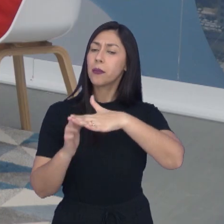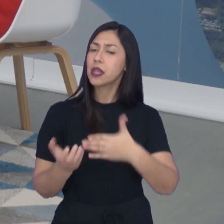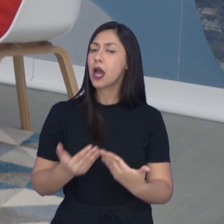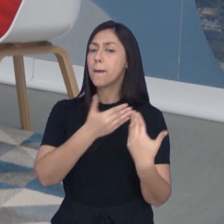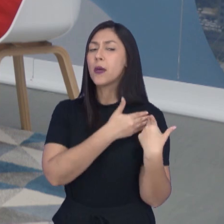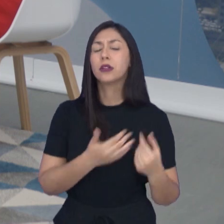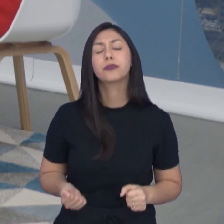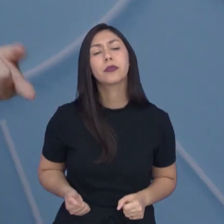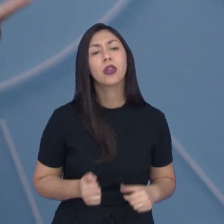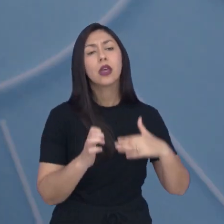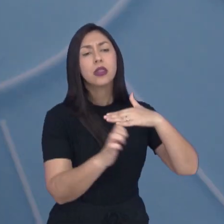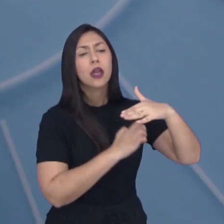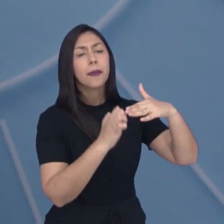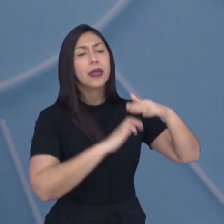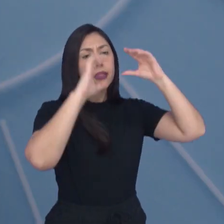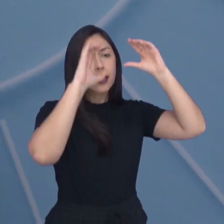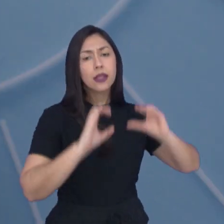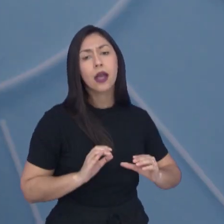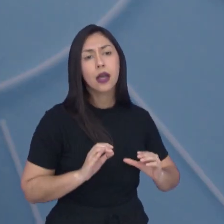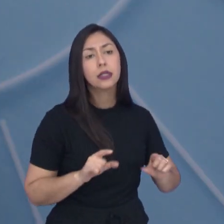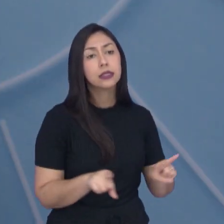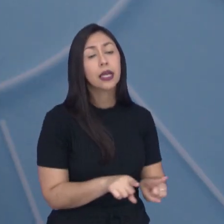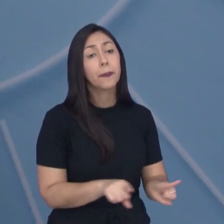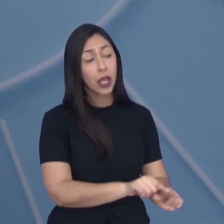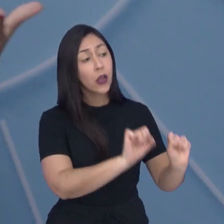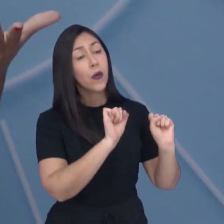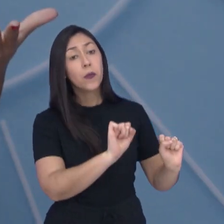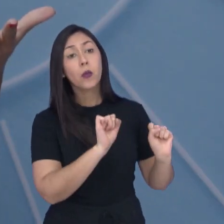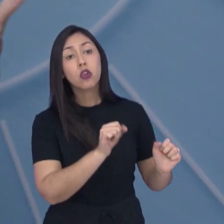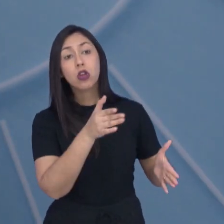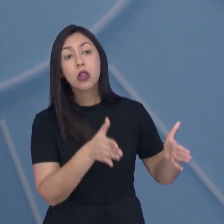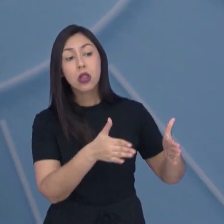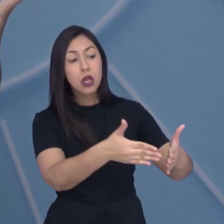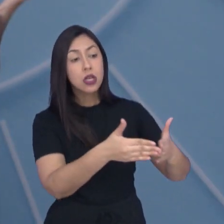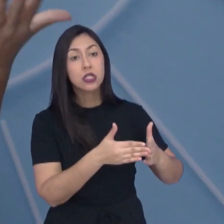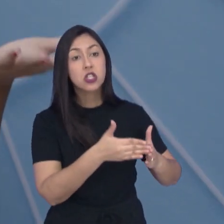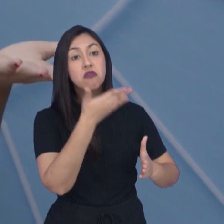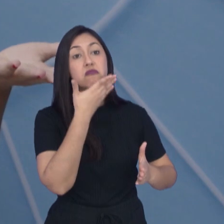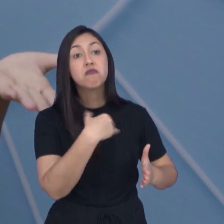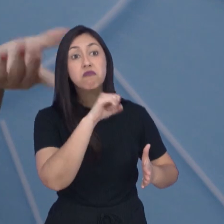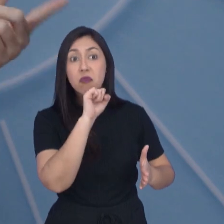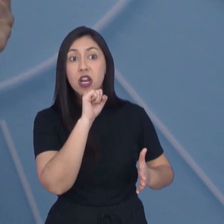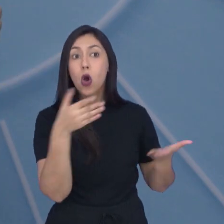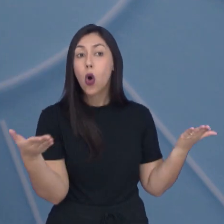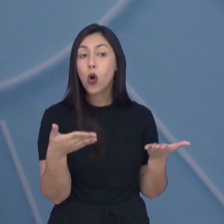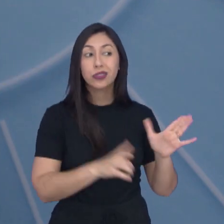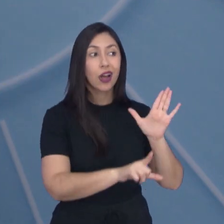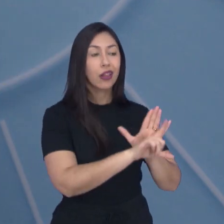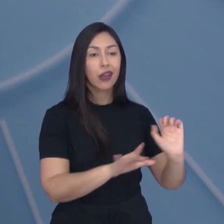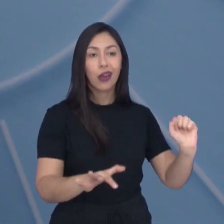na questão da empresa cidadã. Isso vale até para a licença paternidade, né? Que hoje é garantido por lei 5 dias. No